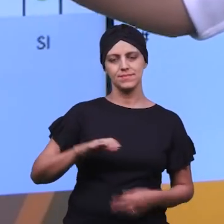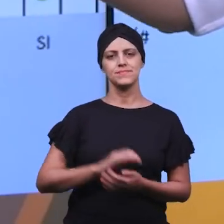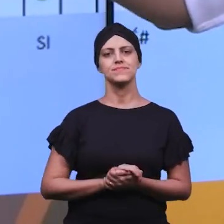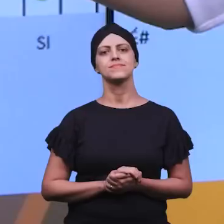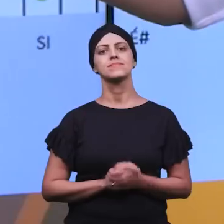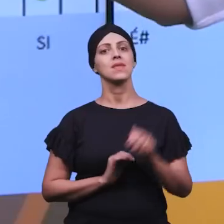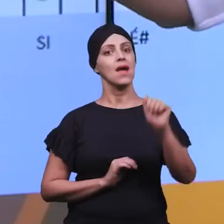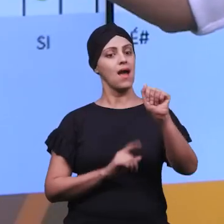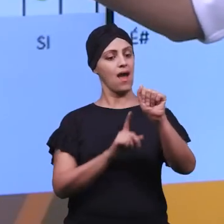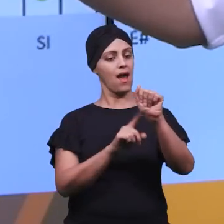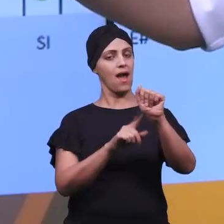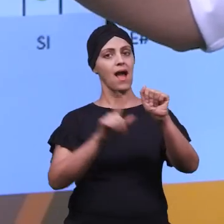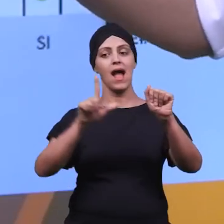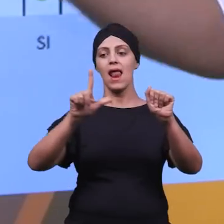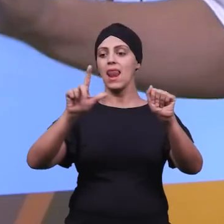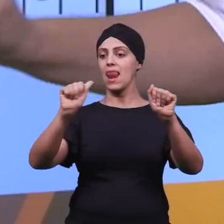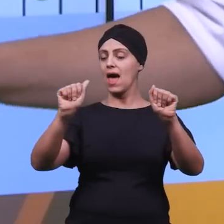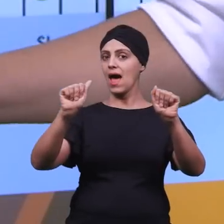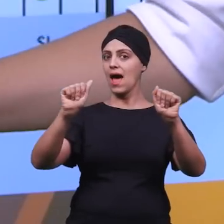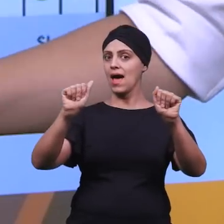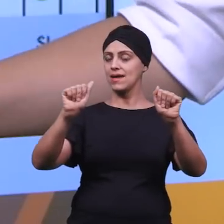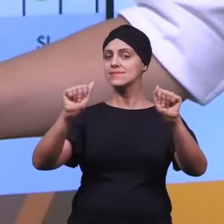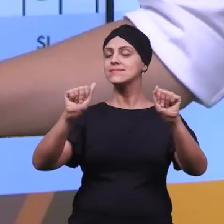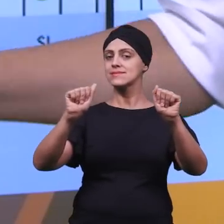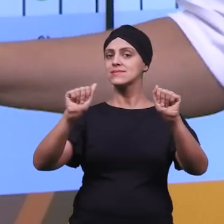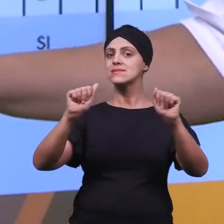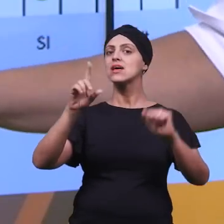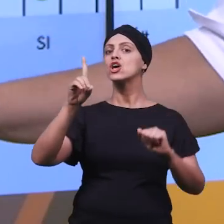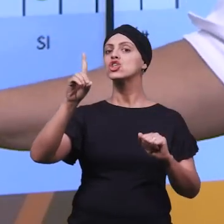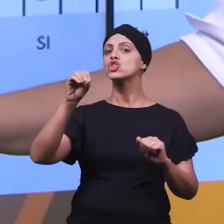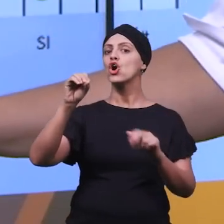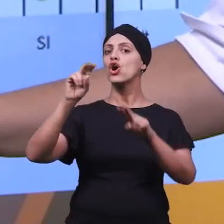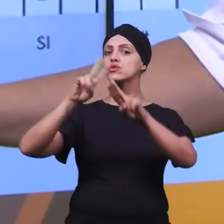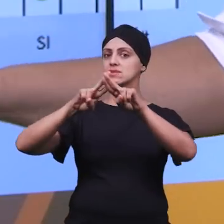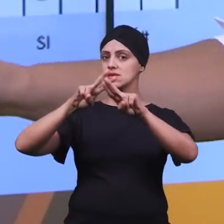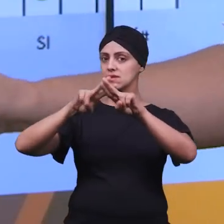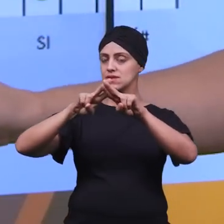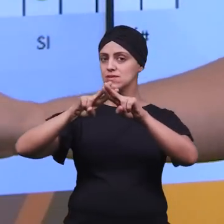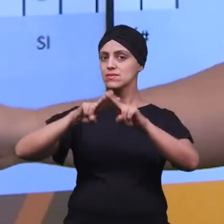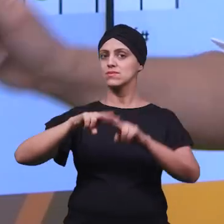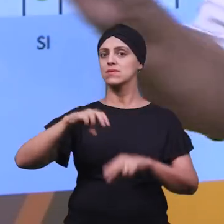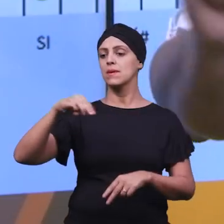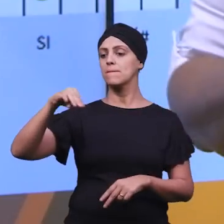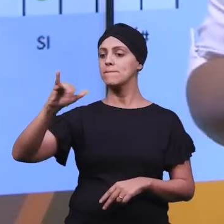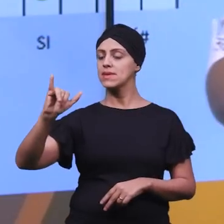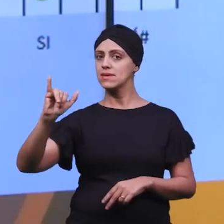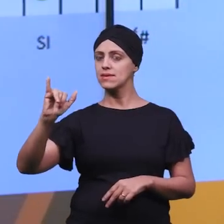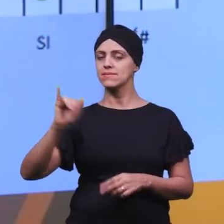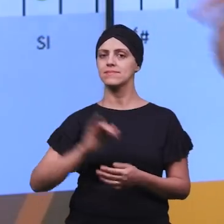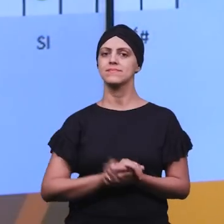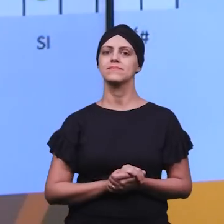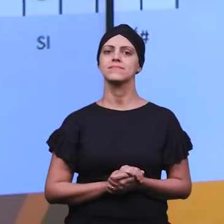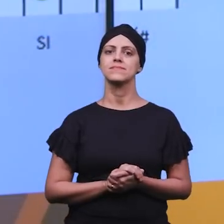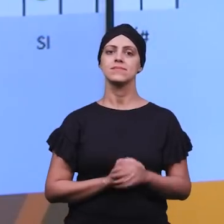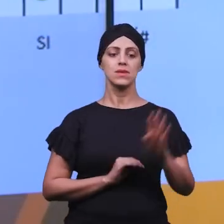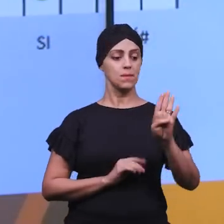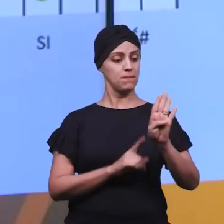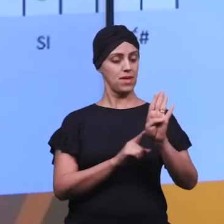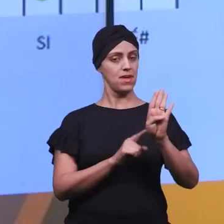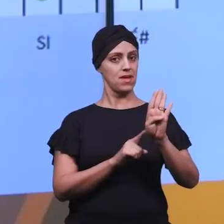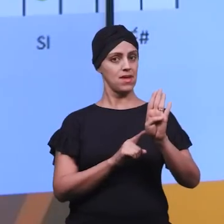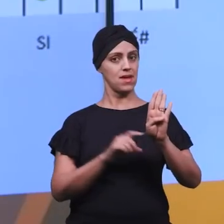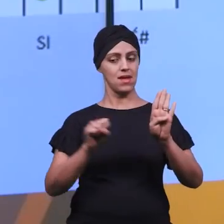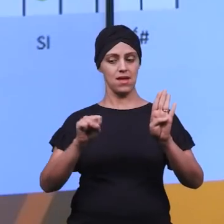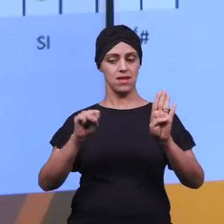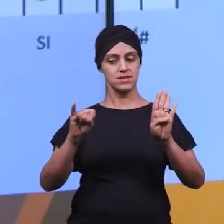A, Lá maior, Lá, Dó sustenido, Mi. E o